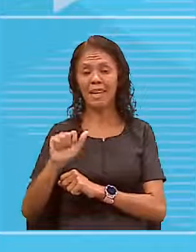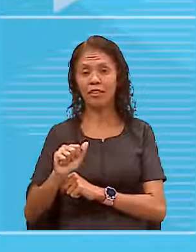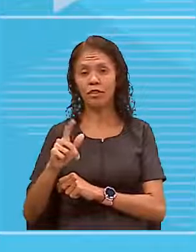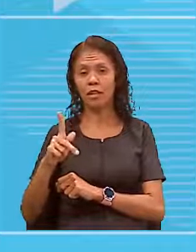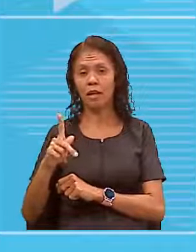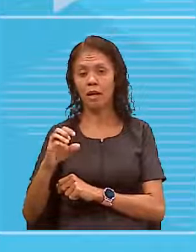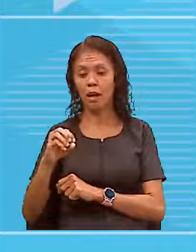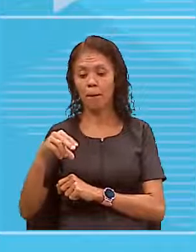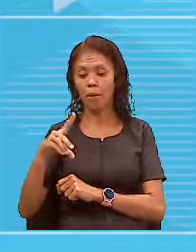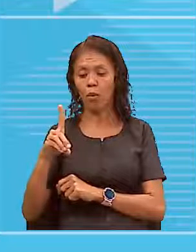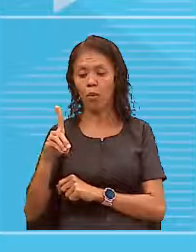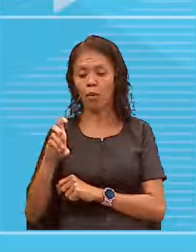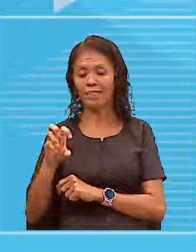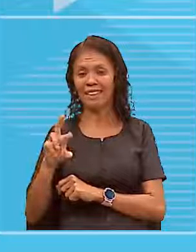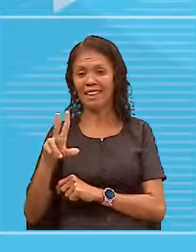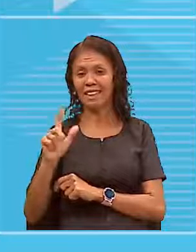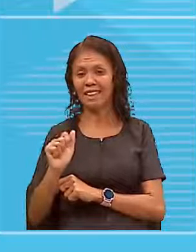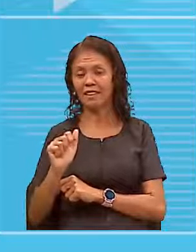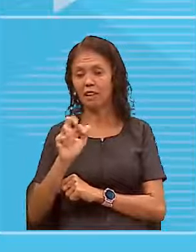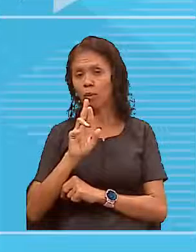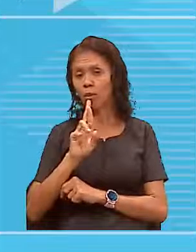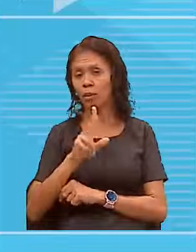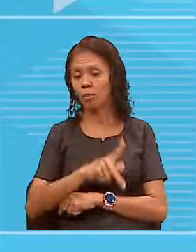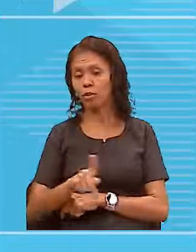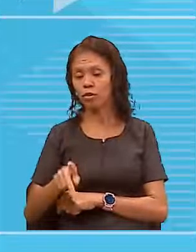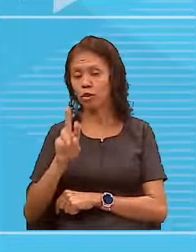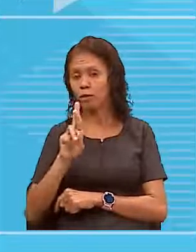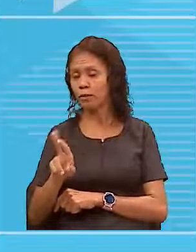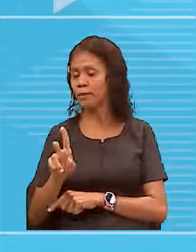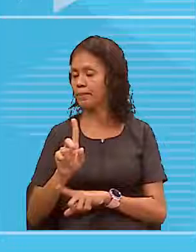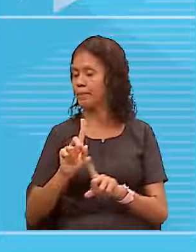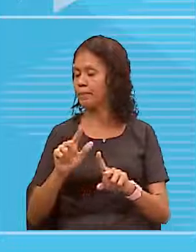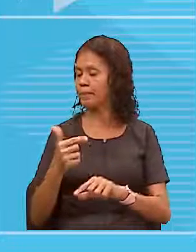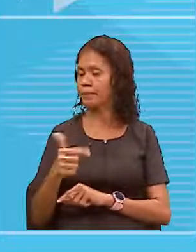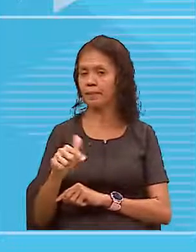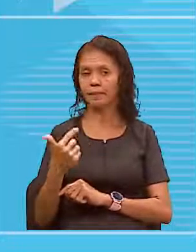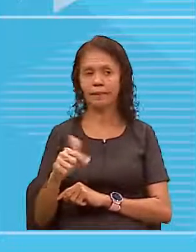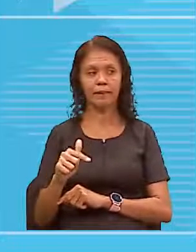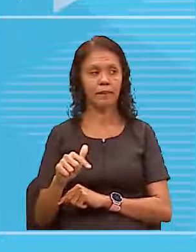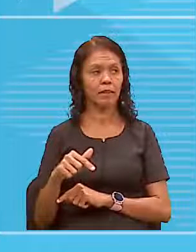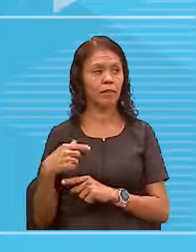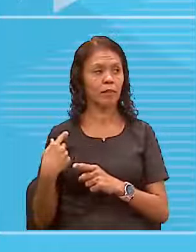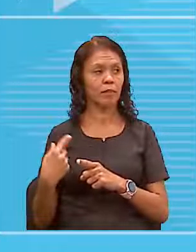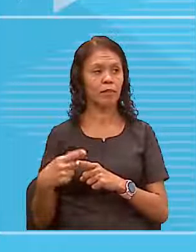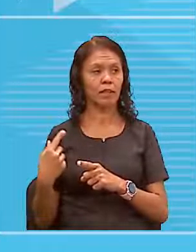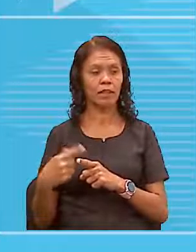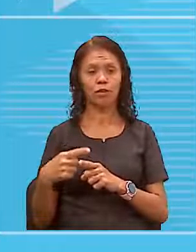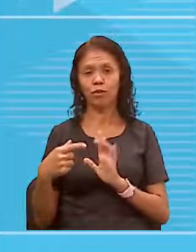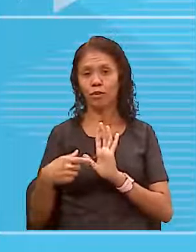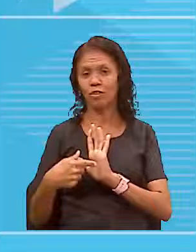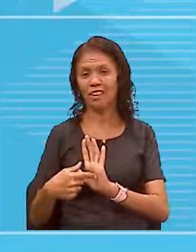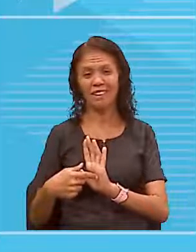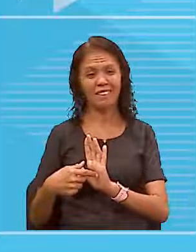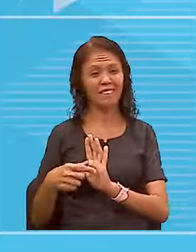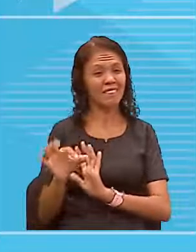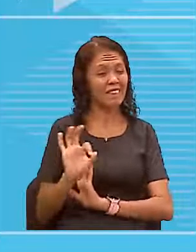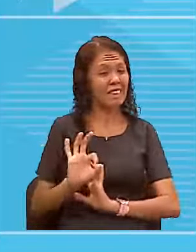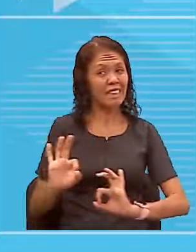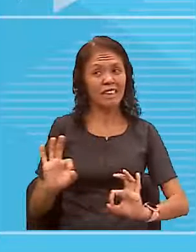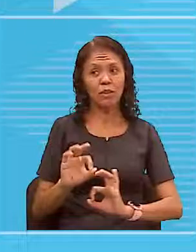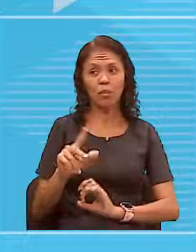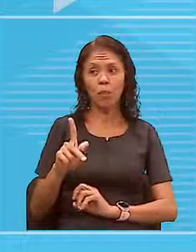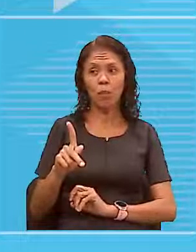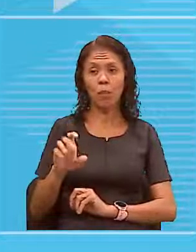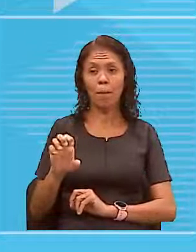Aqui não tem. Por quê, Gabriel? Porque não foi dado nenhum peso para uma determinada disciplina. Por exemplo, eu tenho